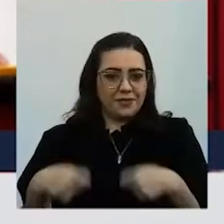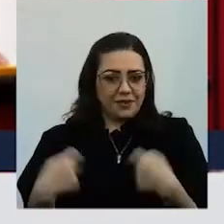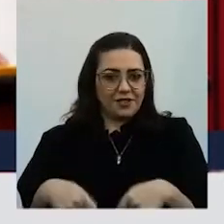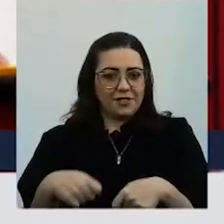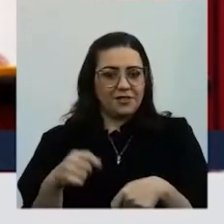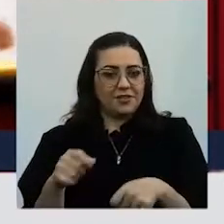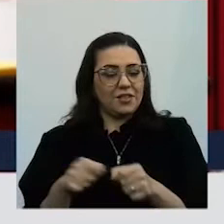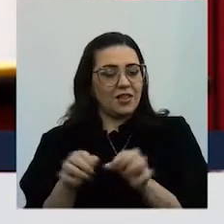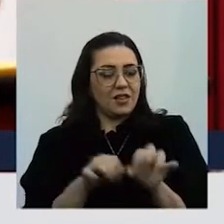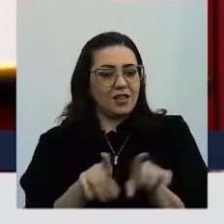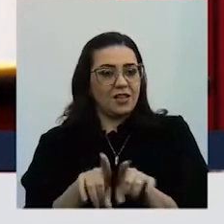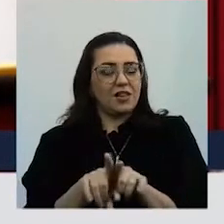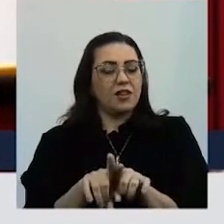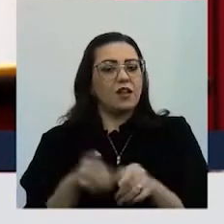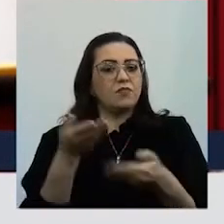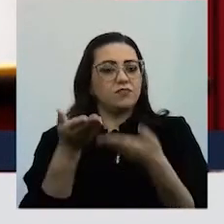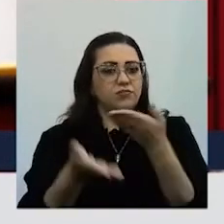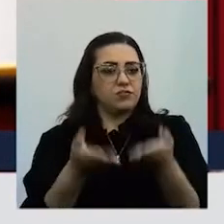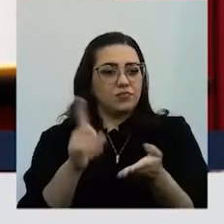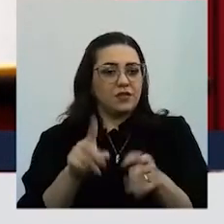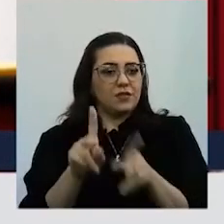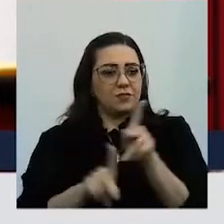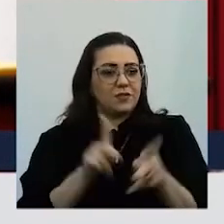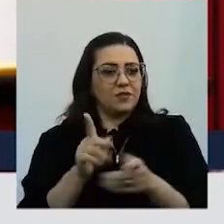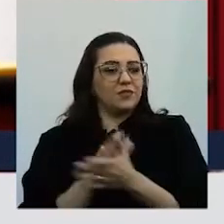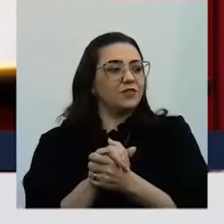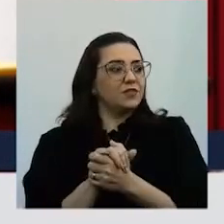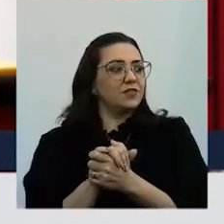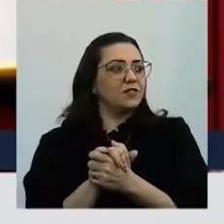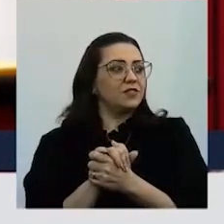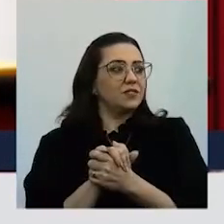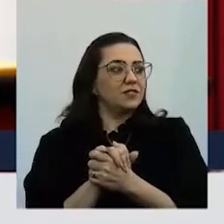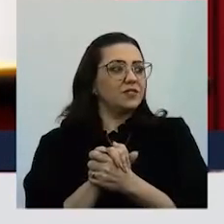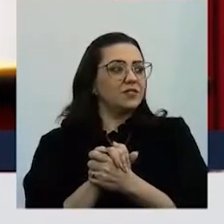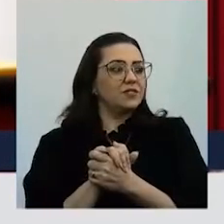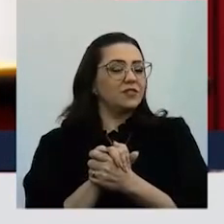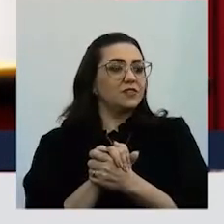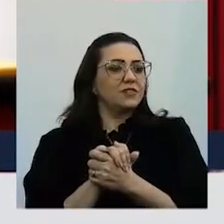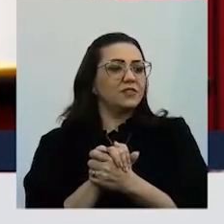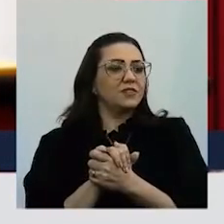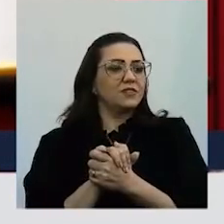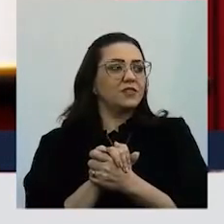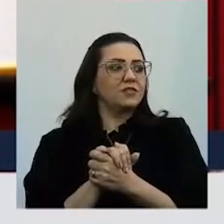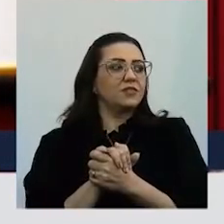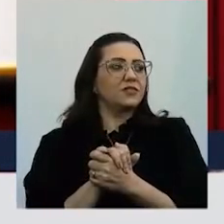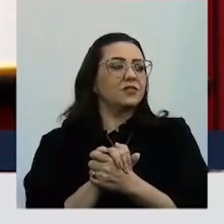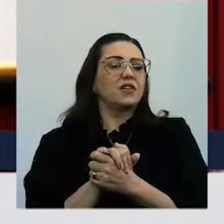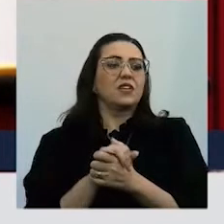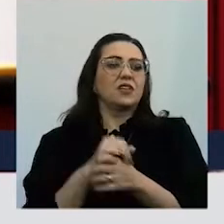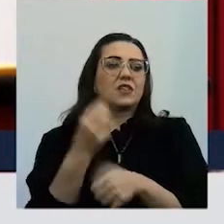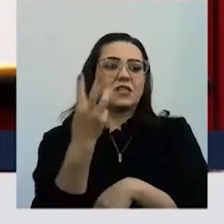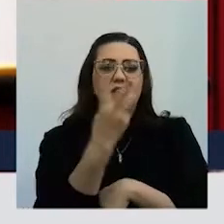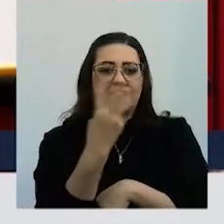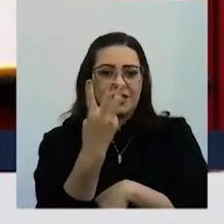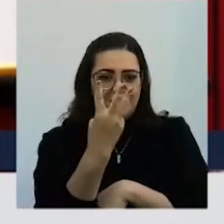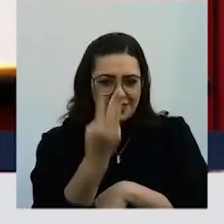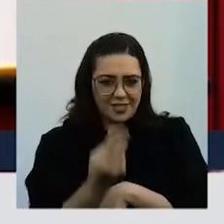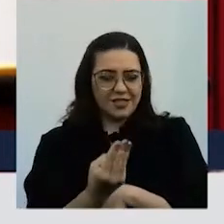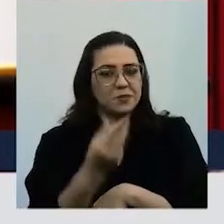pode oferecer à população de Votuporanga. Meus agradecimentos finais, meus cumprimentos a vocês